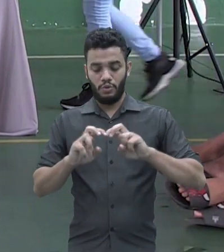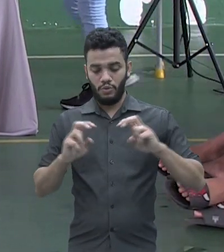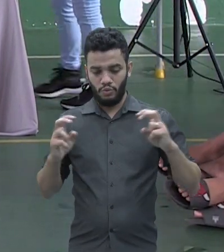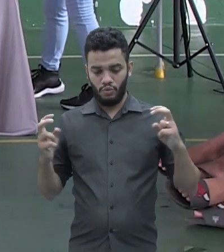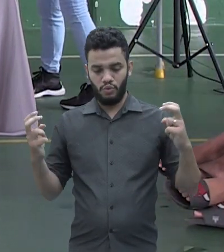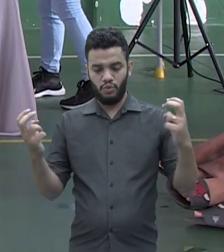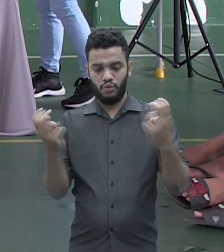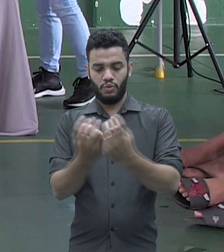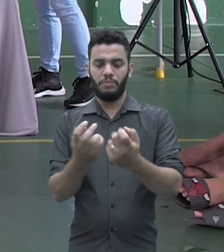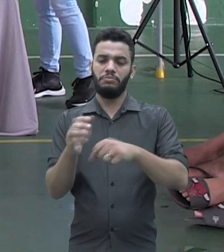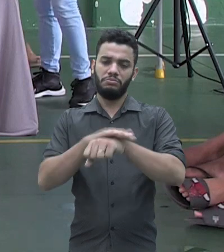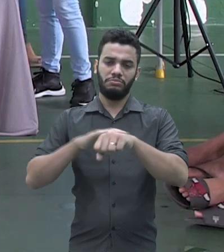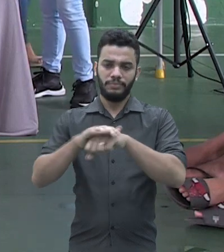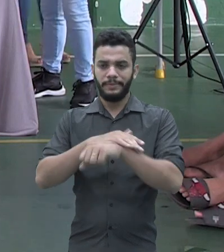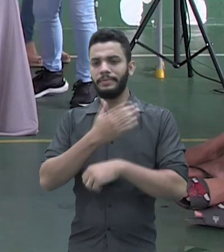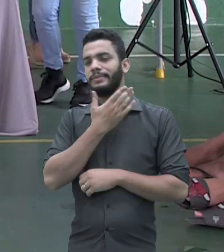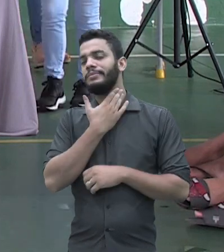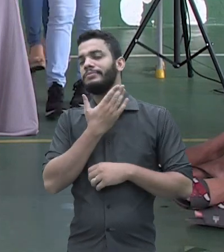vocês.